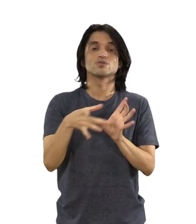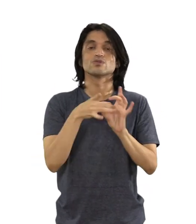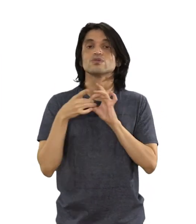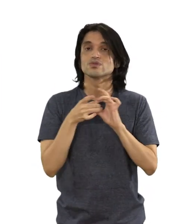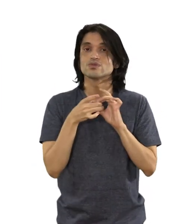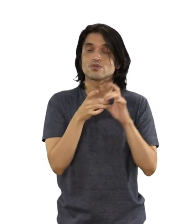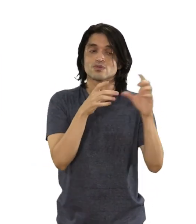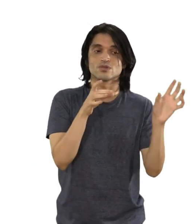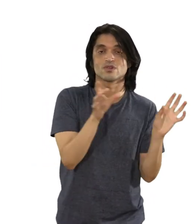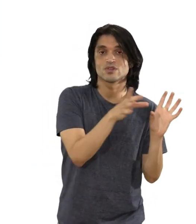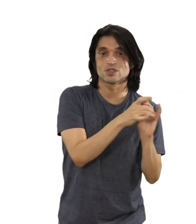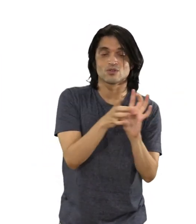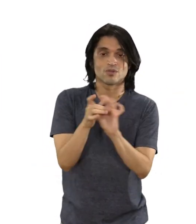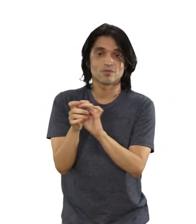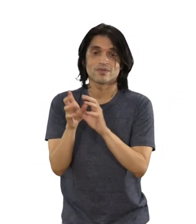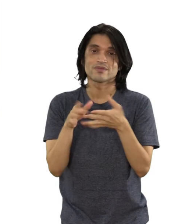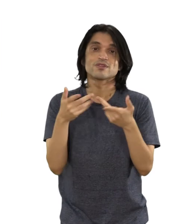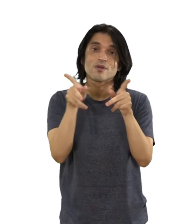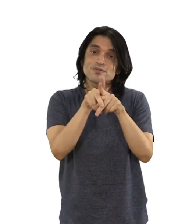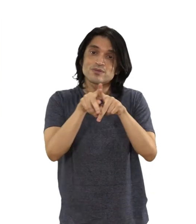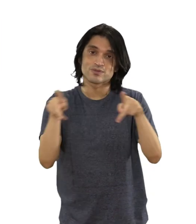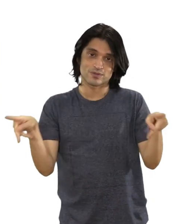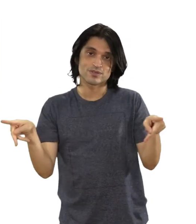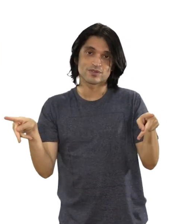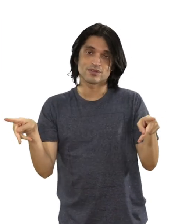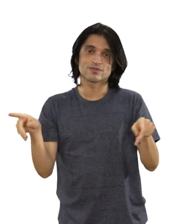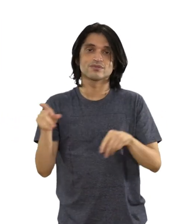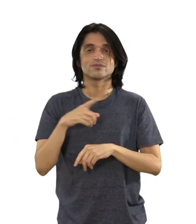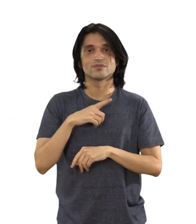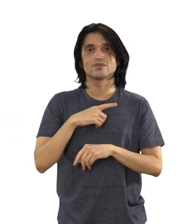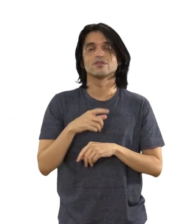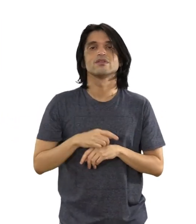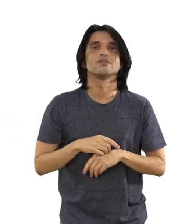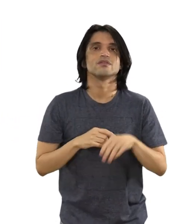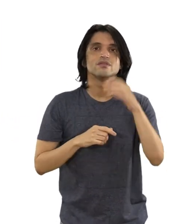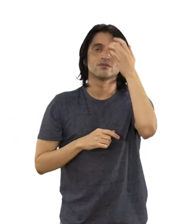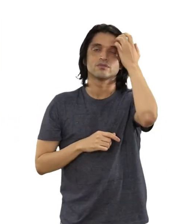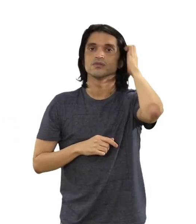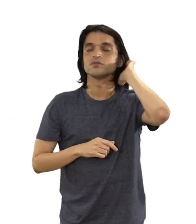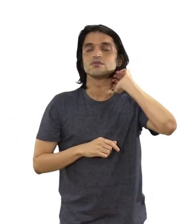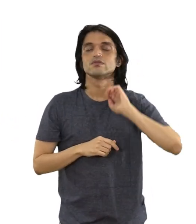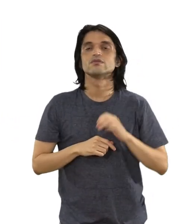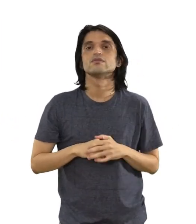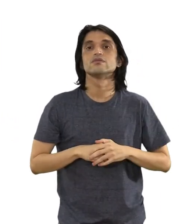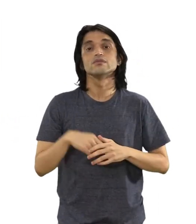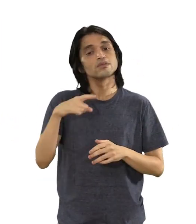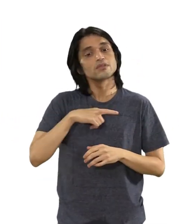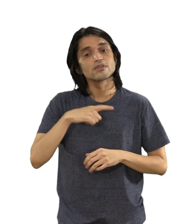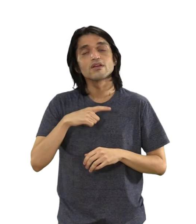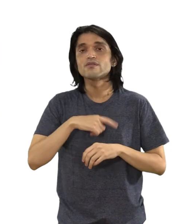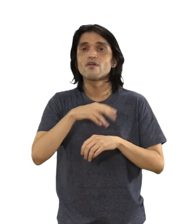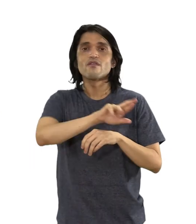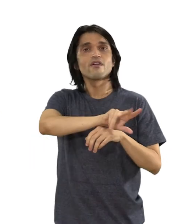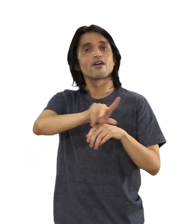o seu complemento através de preposição. Existem muitos nomes que regem com mais de uma preposição,